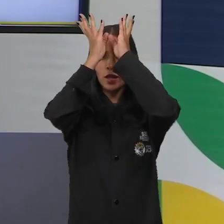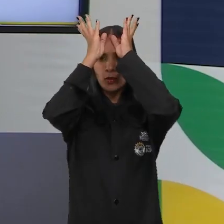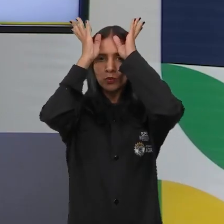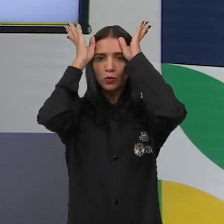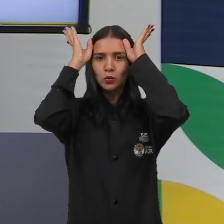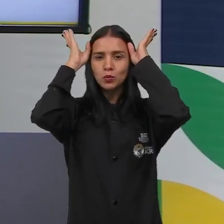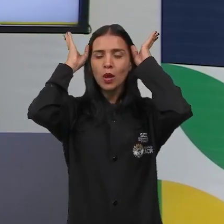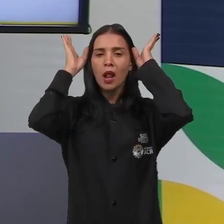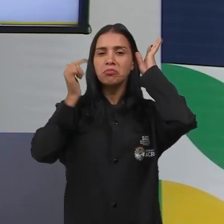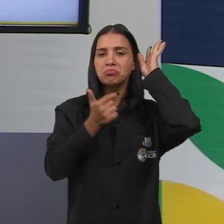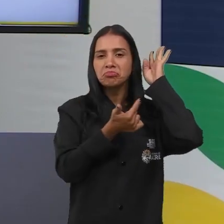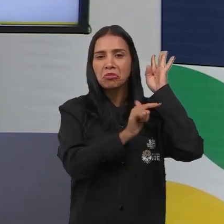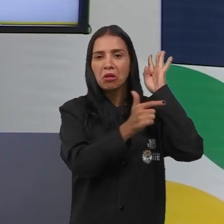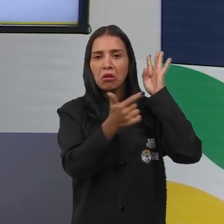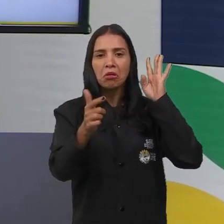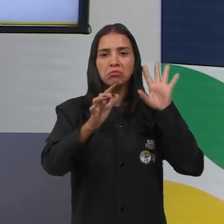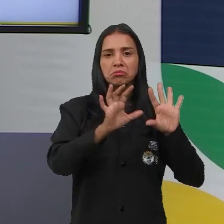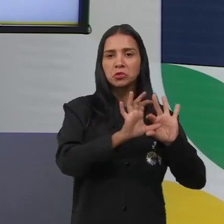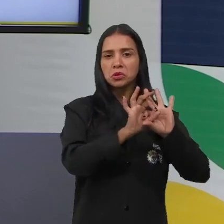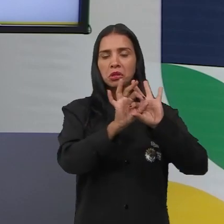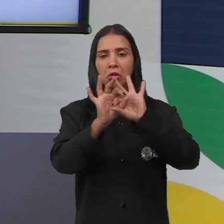né,